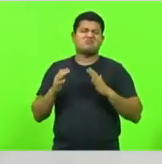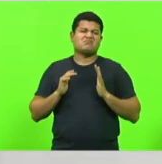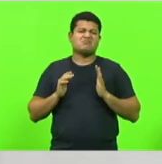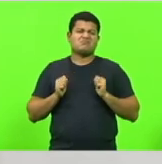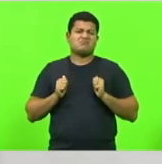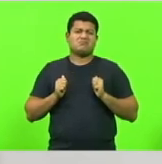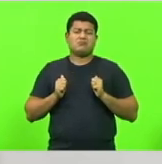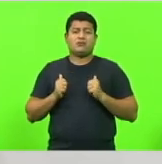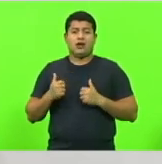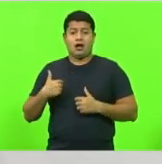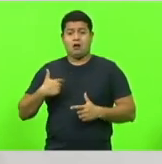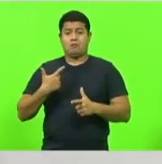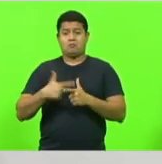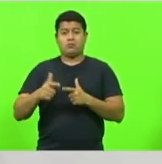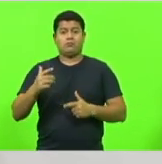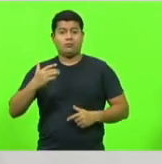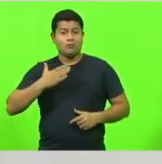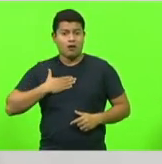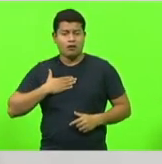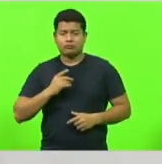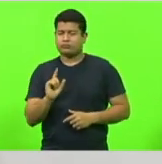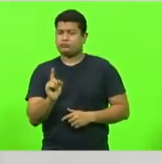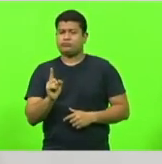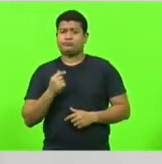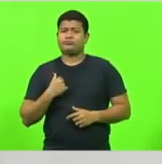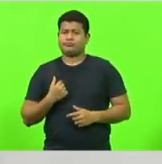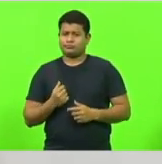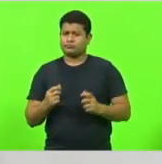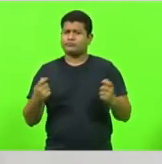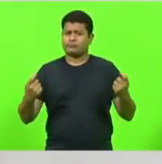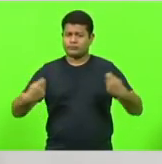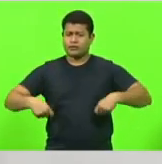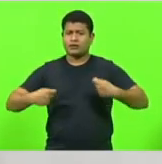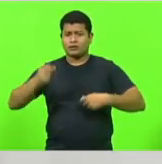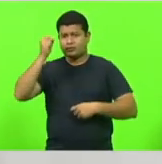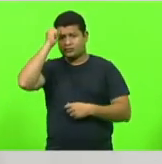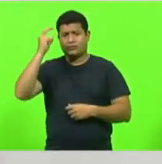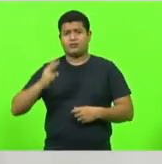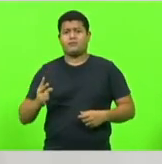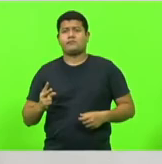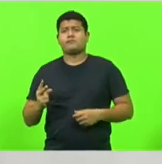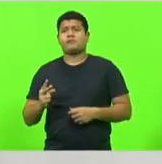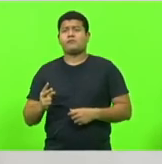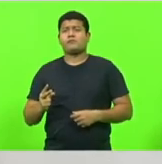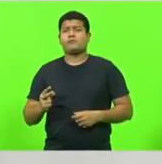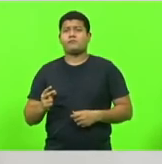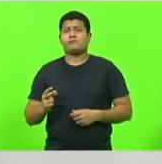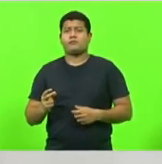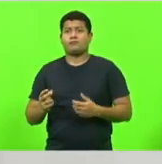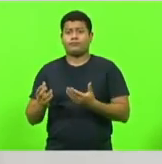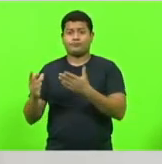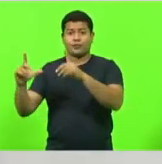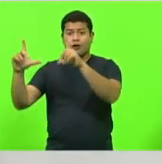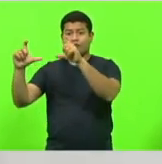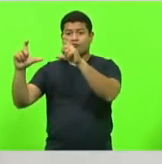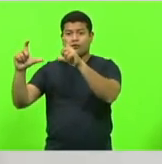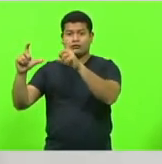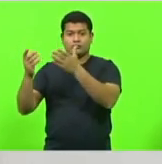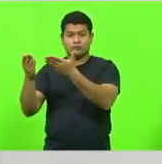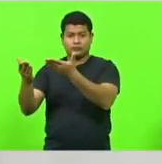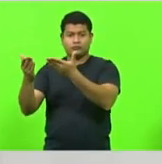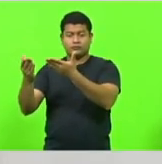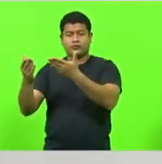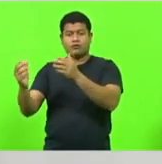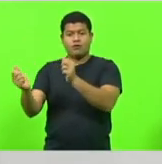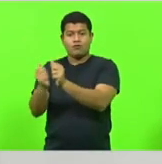problema meu, né? Seja esperto, verifique onde está indo o teu dinheiro. Como eu disse, de um lado, as fotos das entregas.